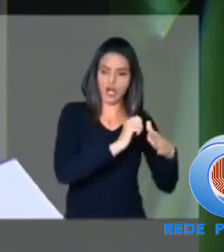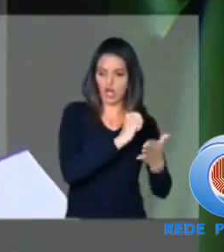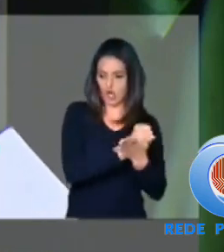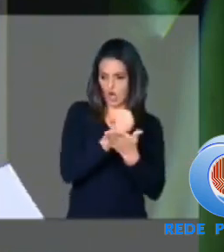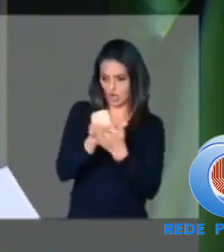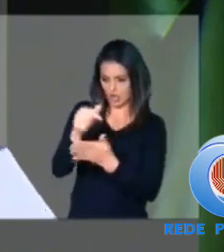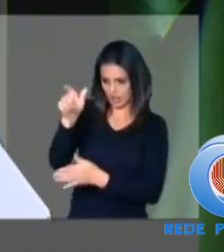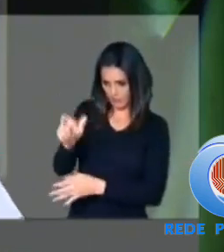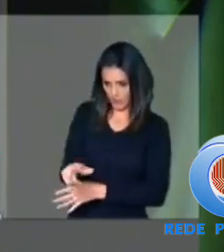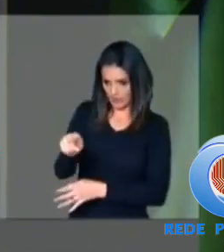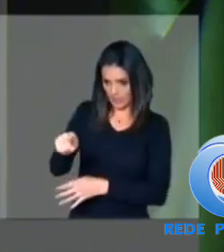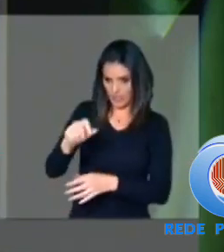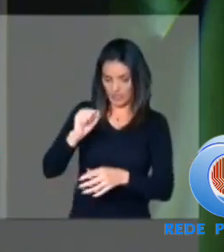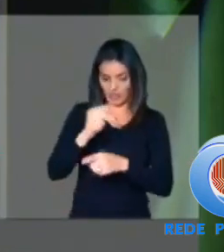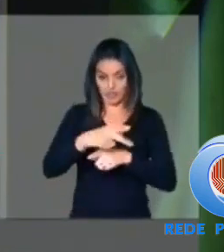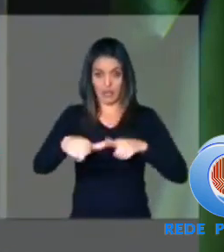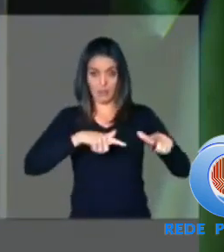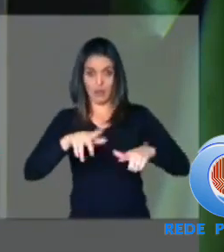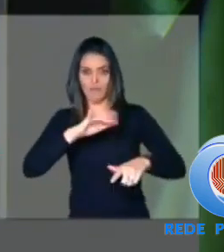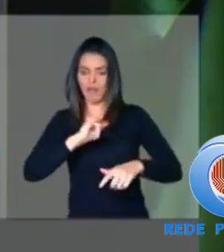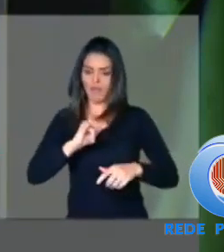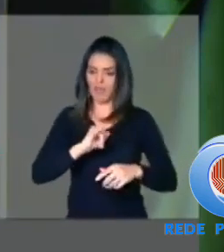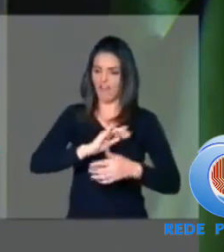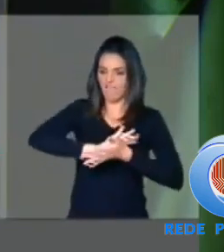vez mais aquele que trabalha.